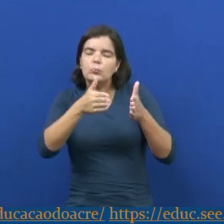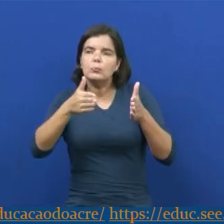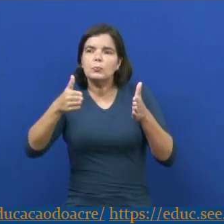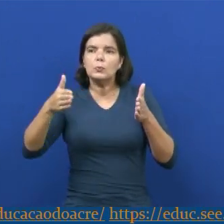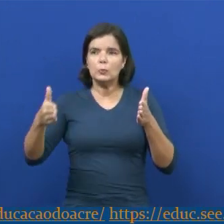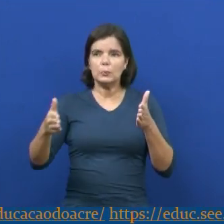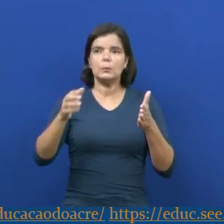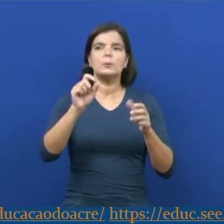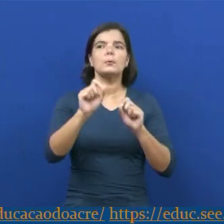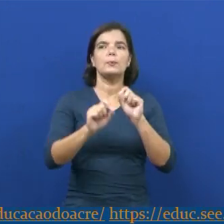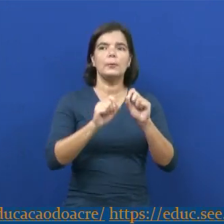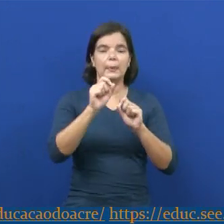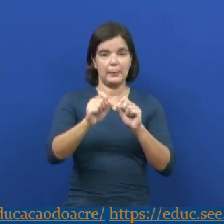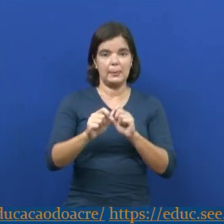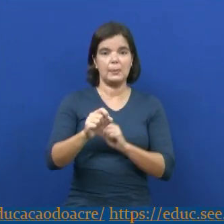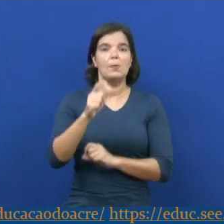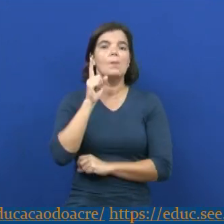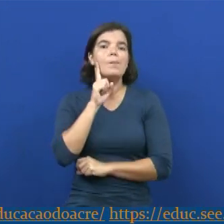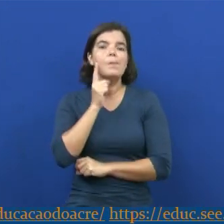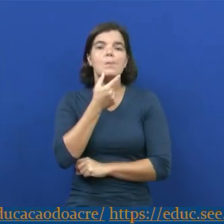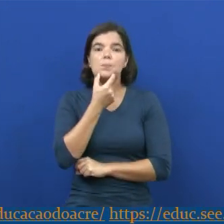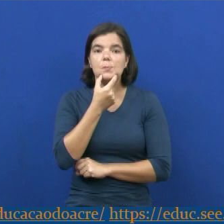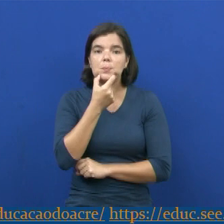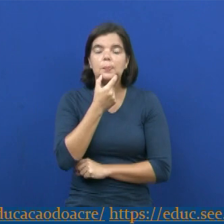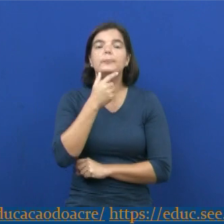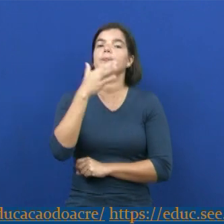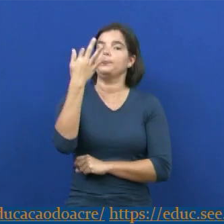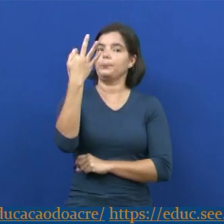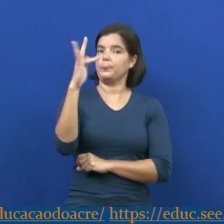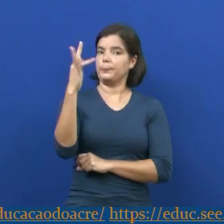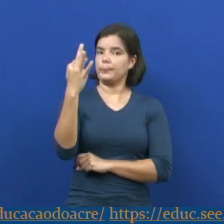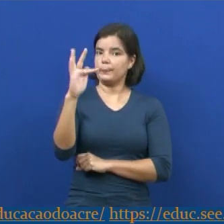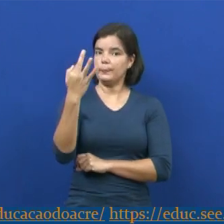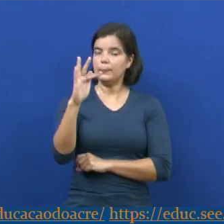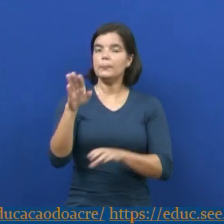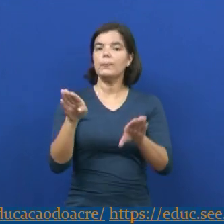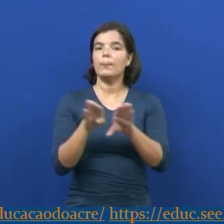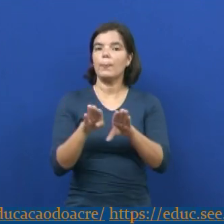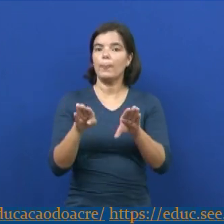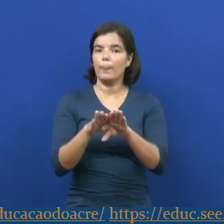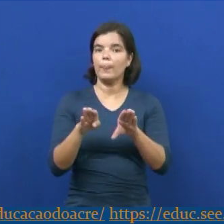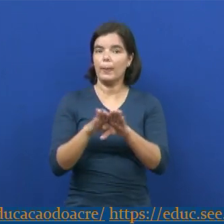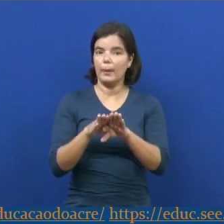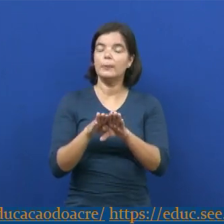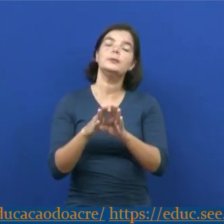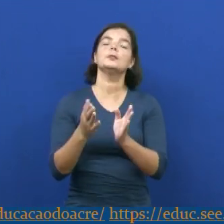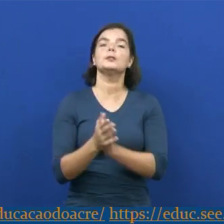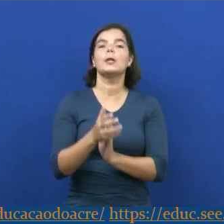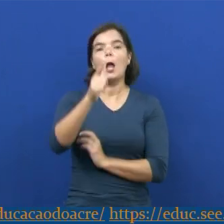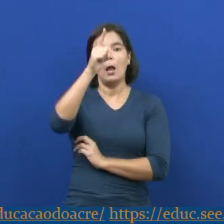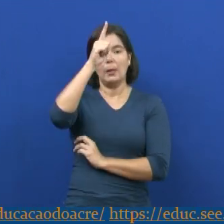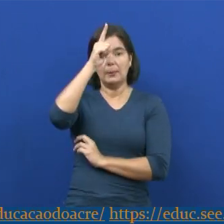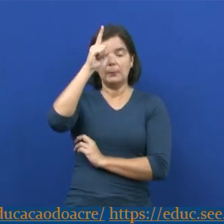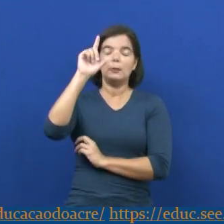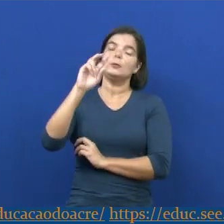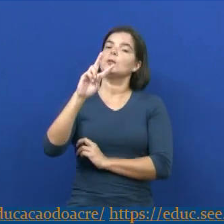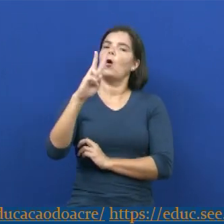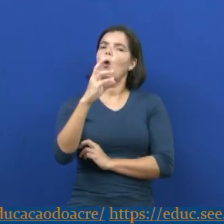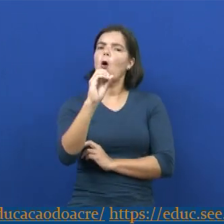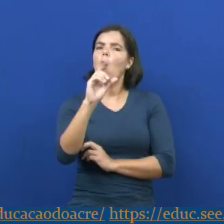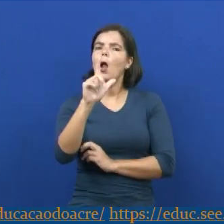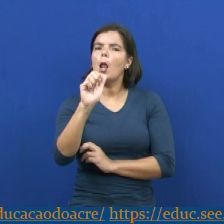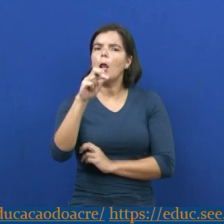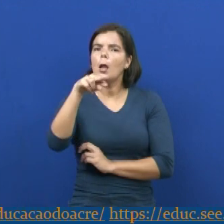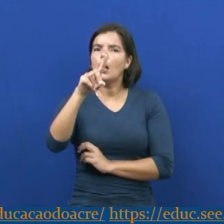aí que os ingleses, franceses, né, e também os holandeses vão dizer, espera